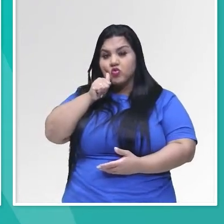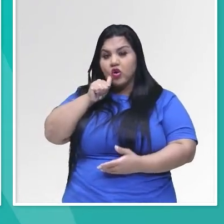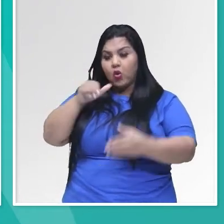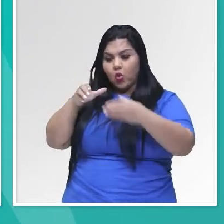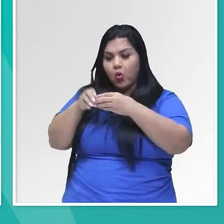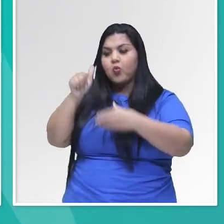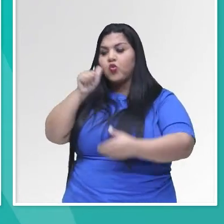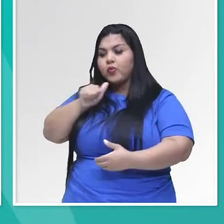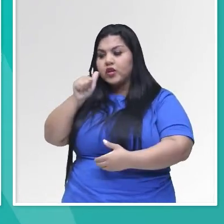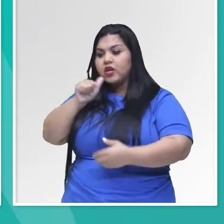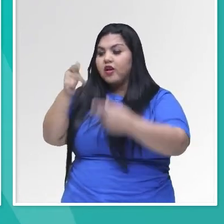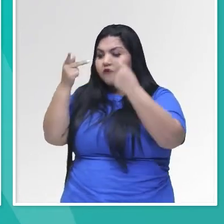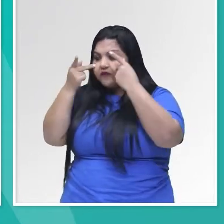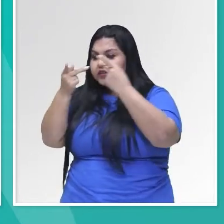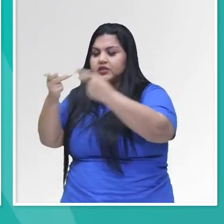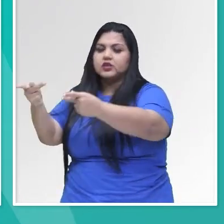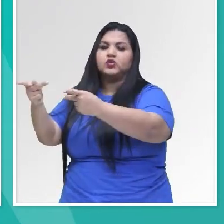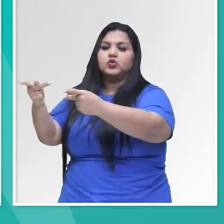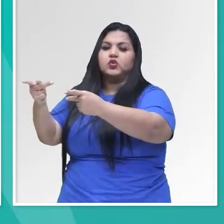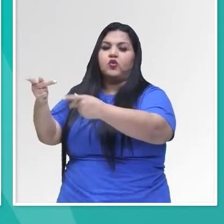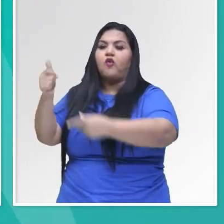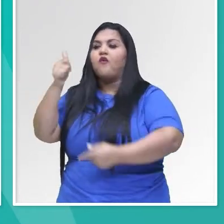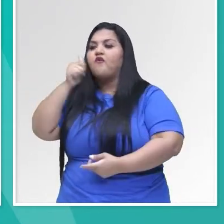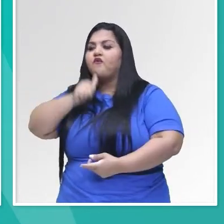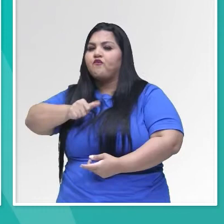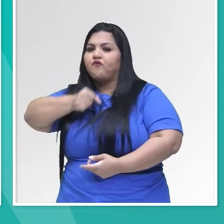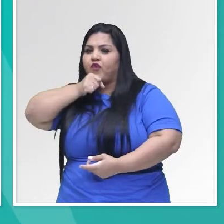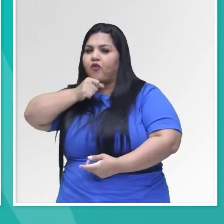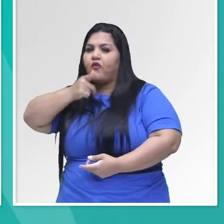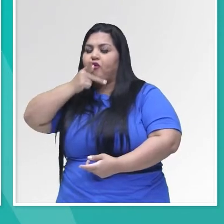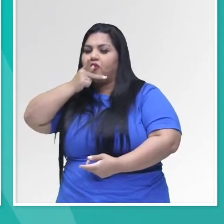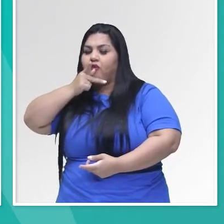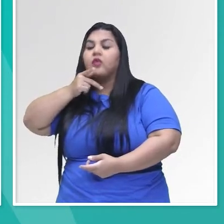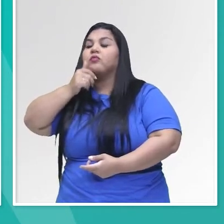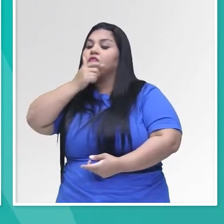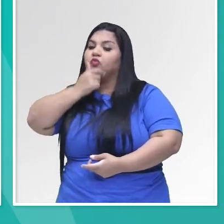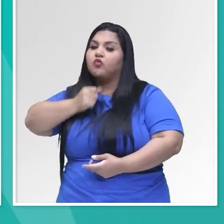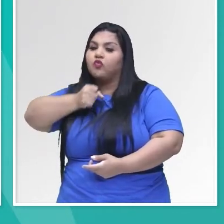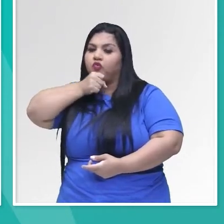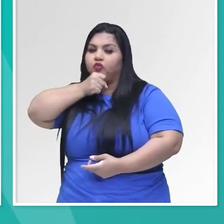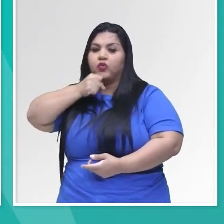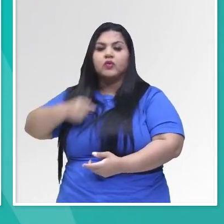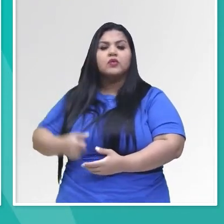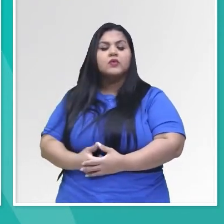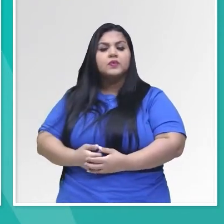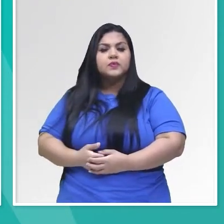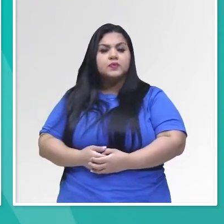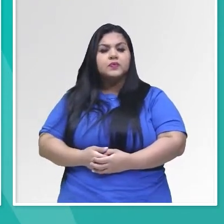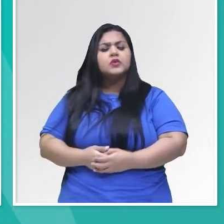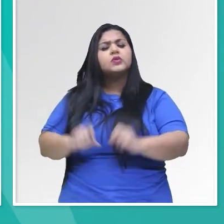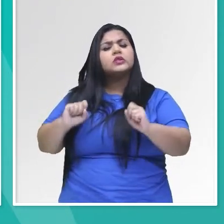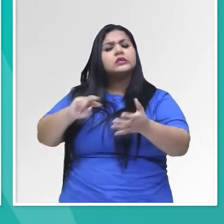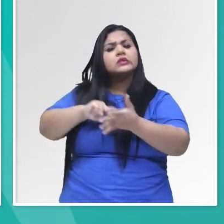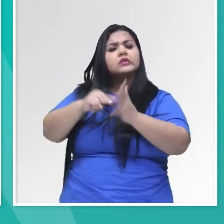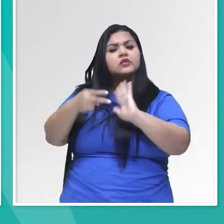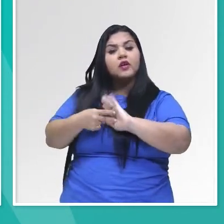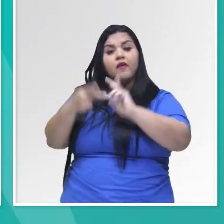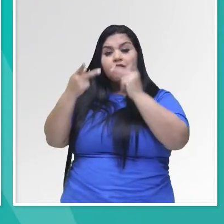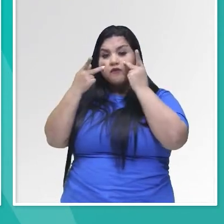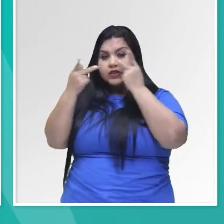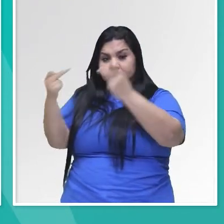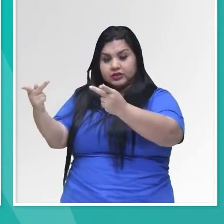visitaram os avós. Os avós. Pessoal, o que isso quer dizer? Quer dizer o seguinte, que visitar, olha